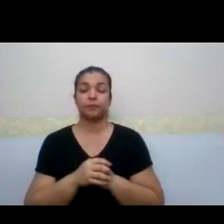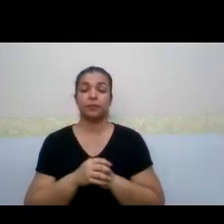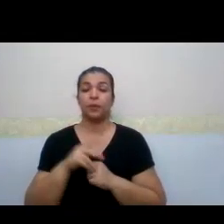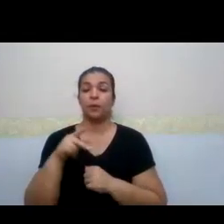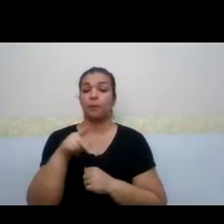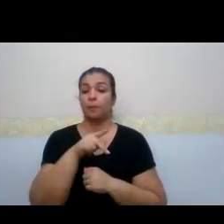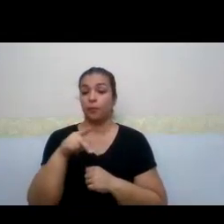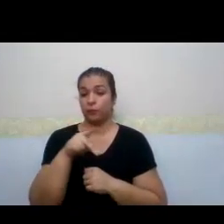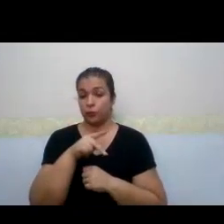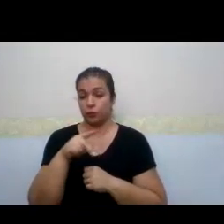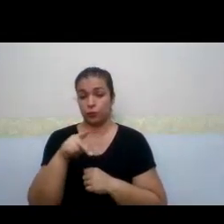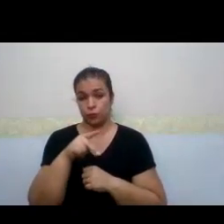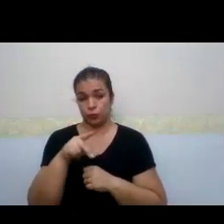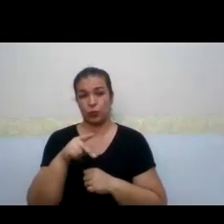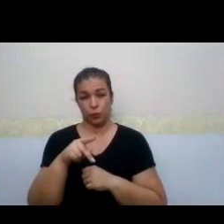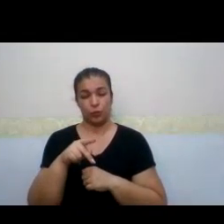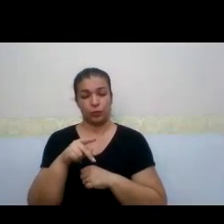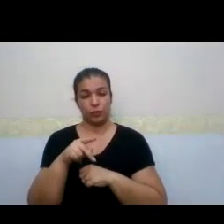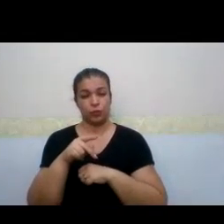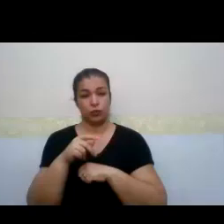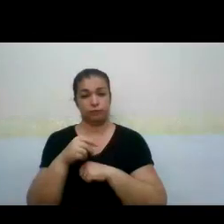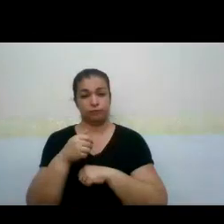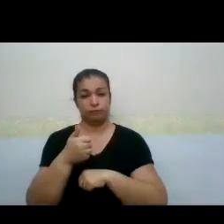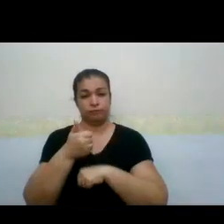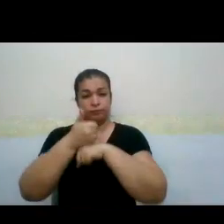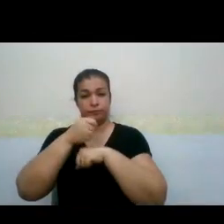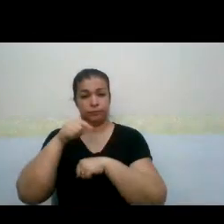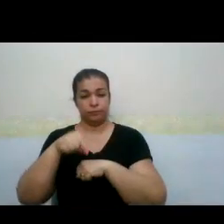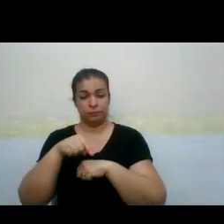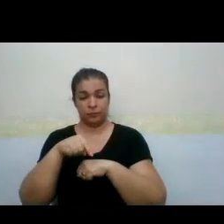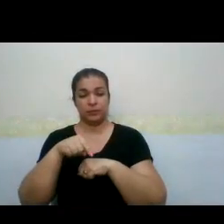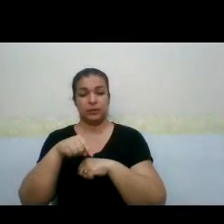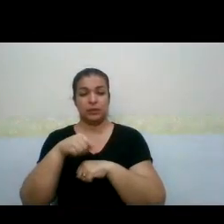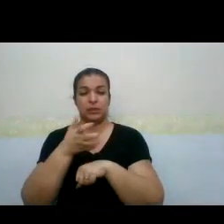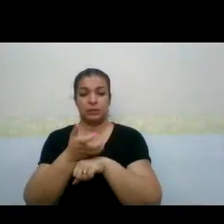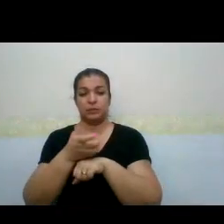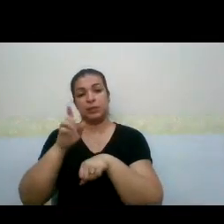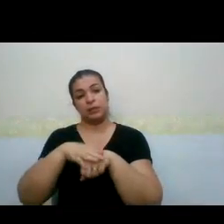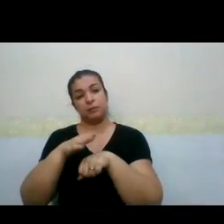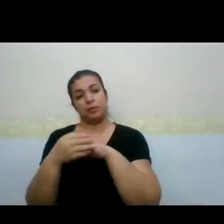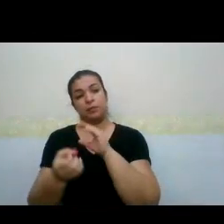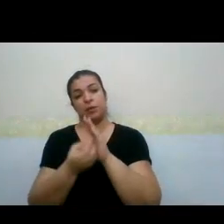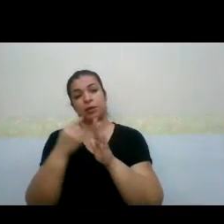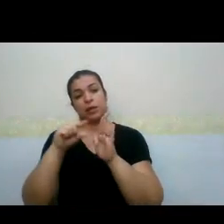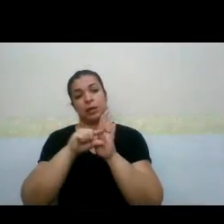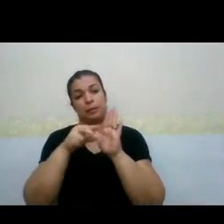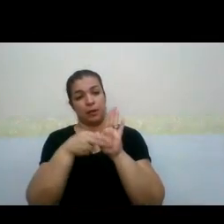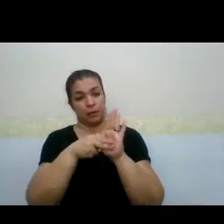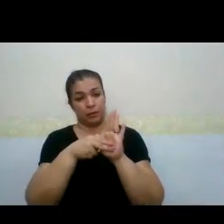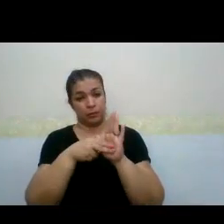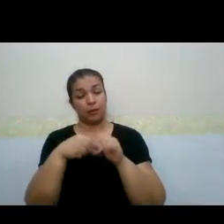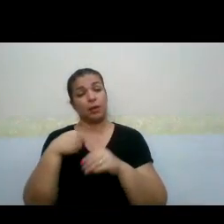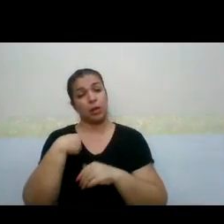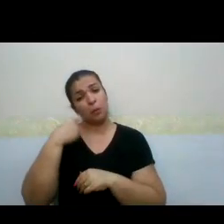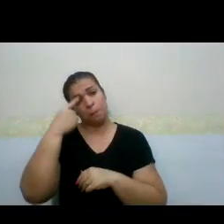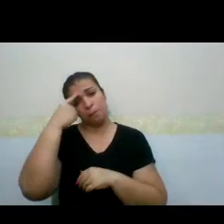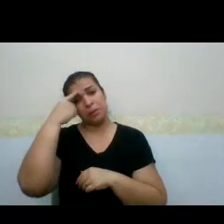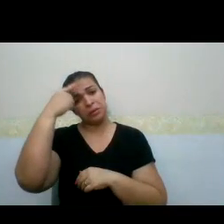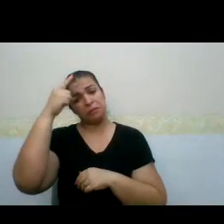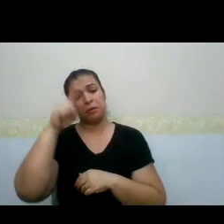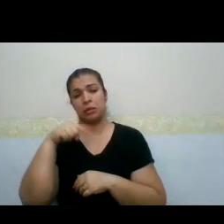da disciplina é quem elabora a ementa. E digo para você, eu achava também que era muito difícil elaborar